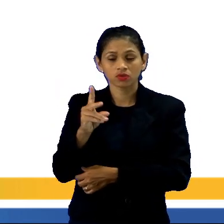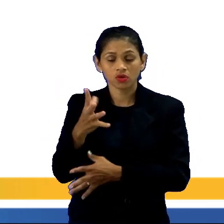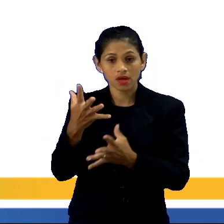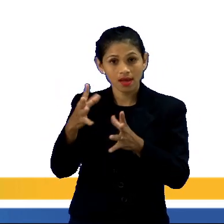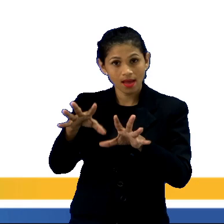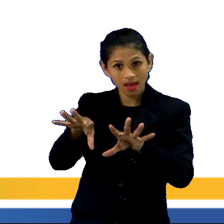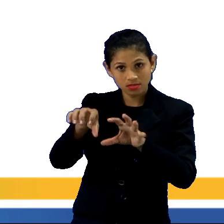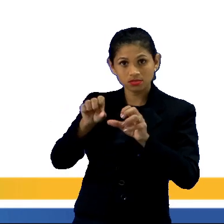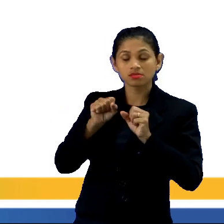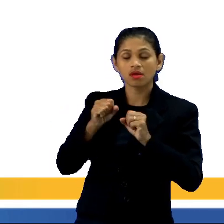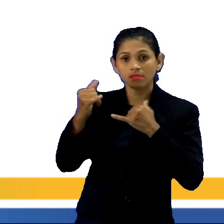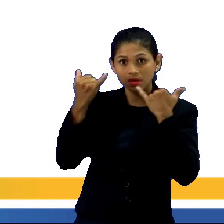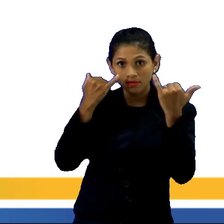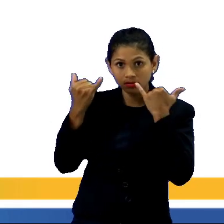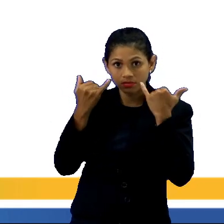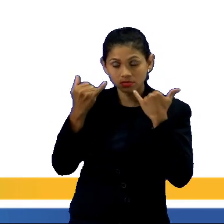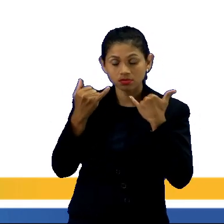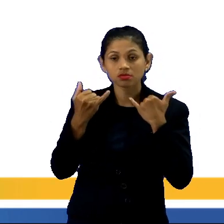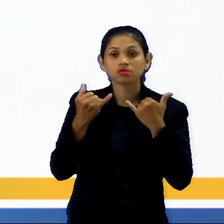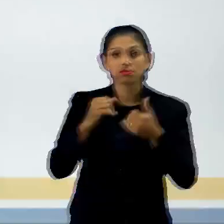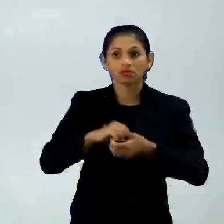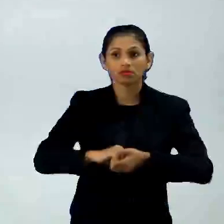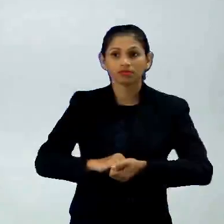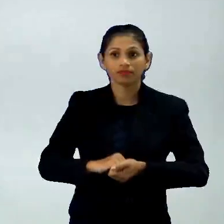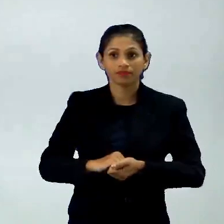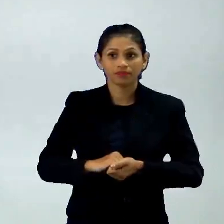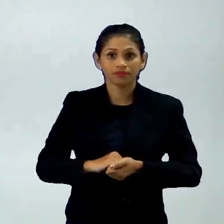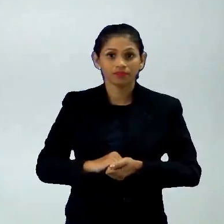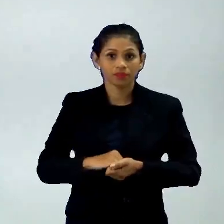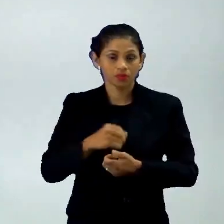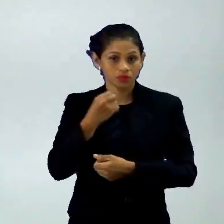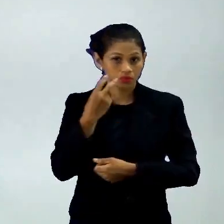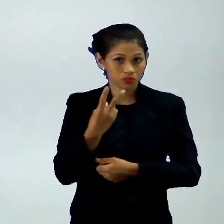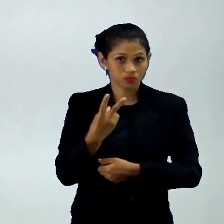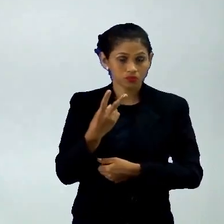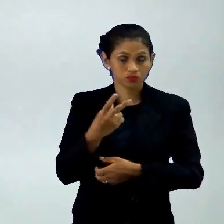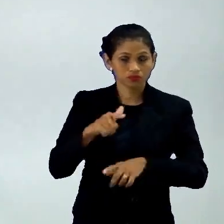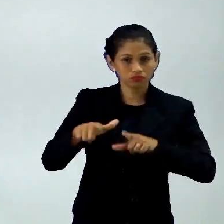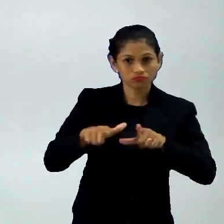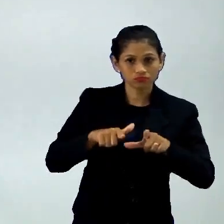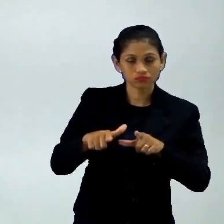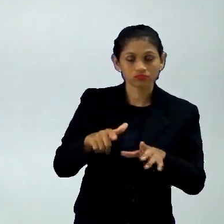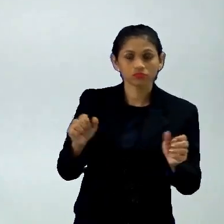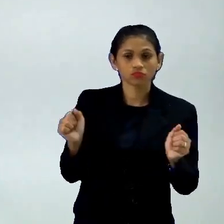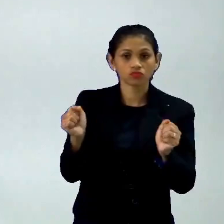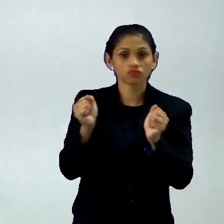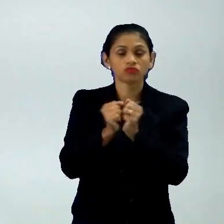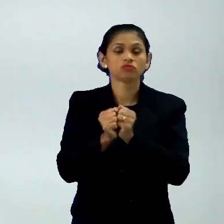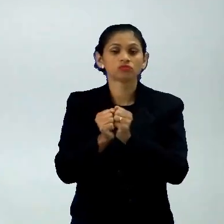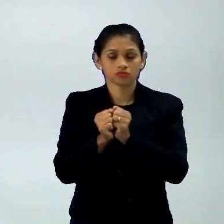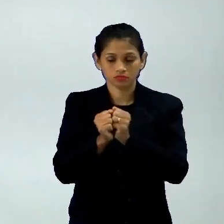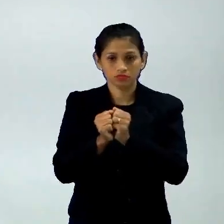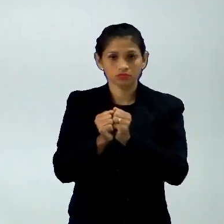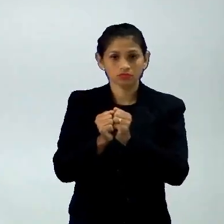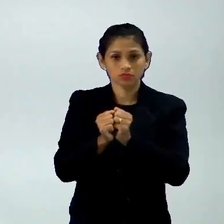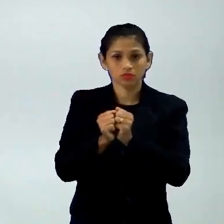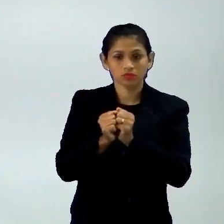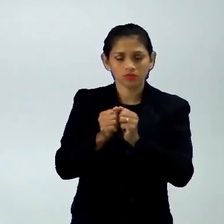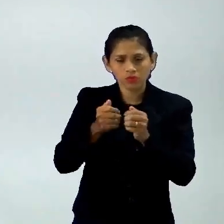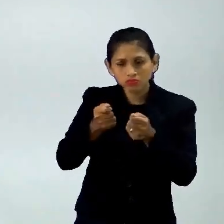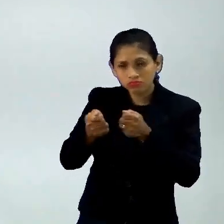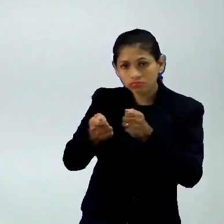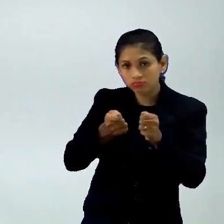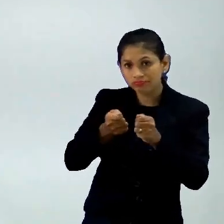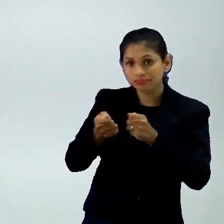informação. E aí os dois juntos vão fazer o quê? Os dois trabalhando juntos, eles vão atuar na nossa